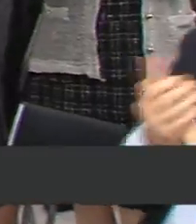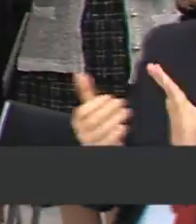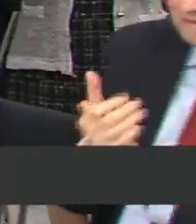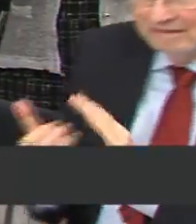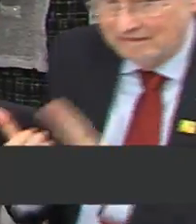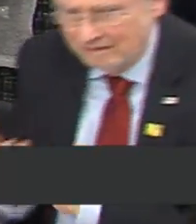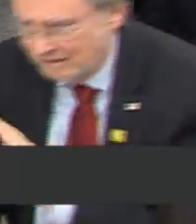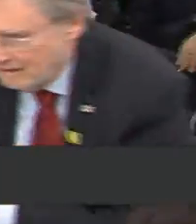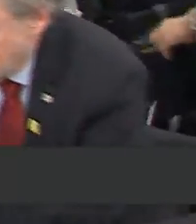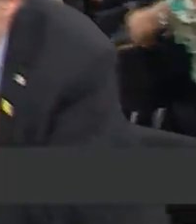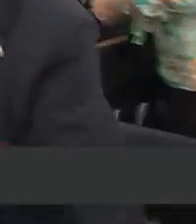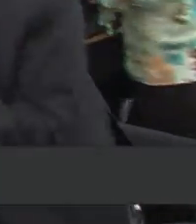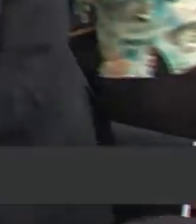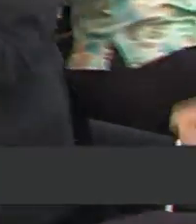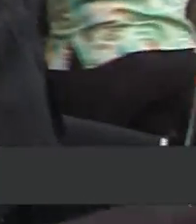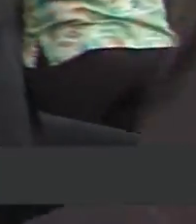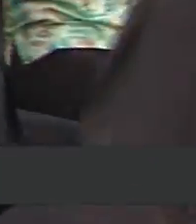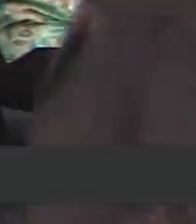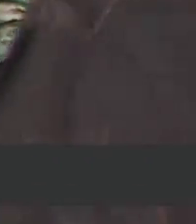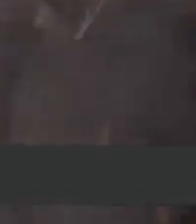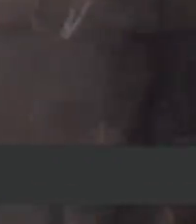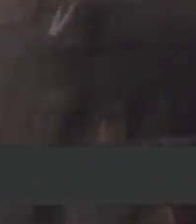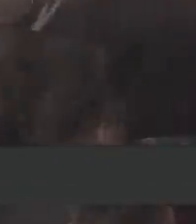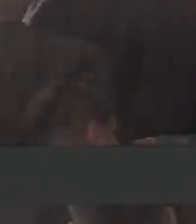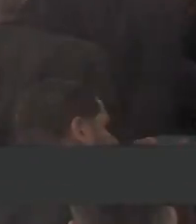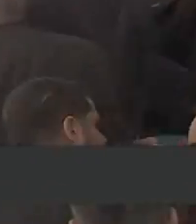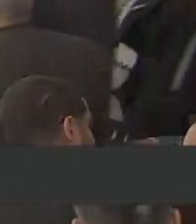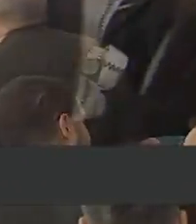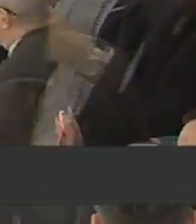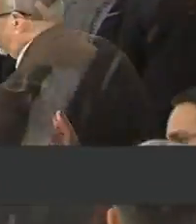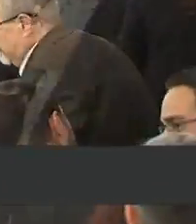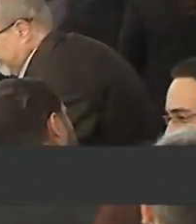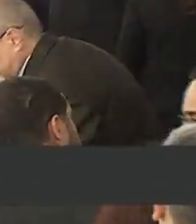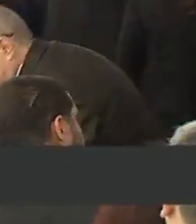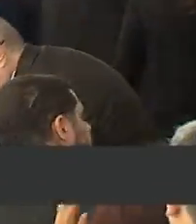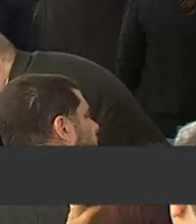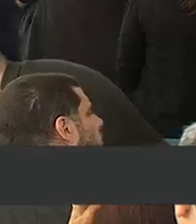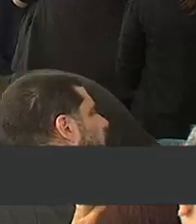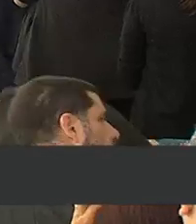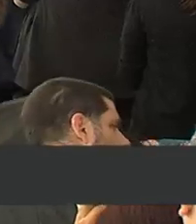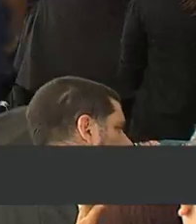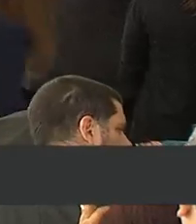Está encerrada esta cerimônia. Sério, três vezes.